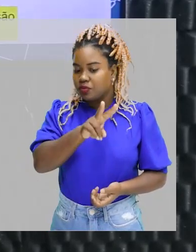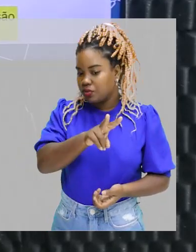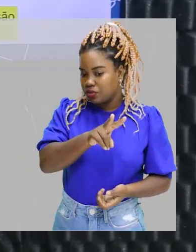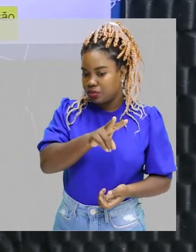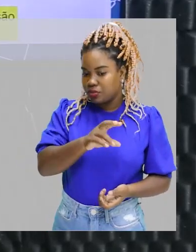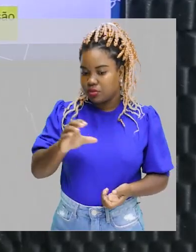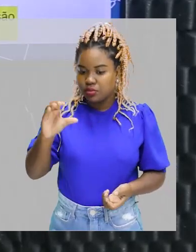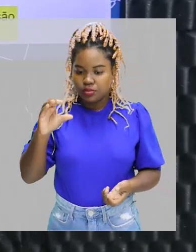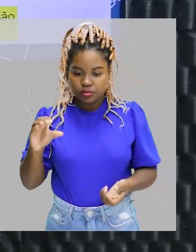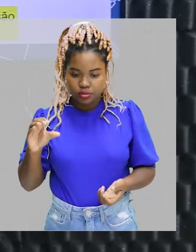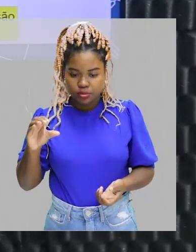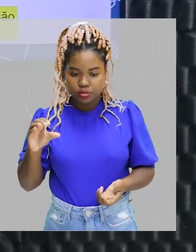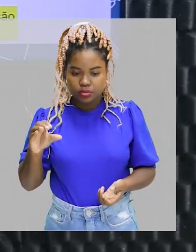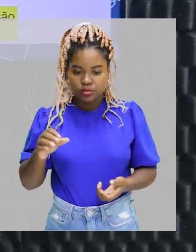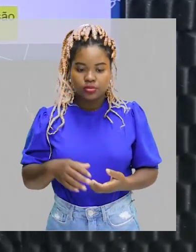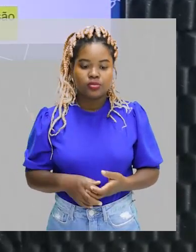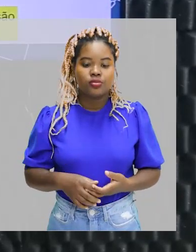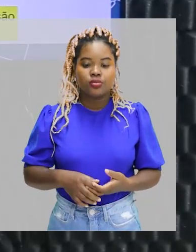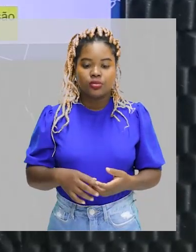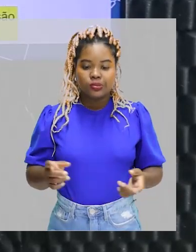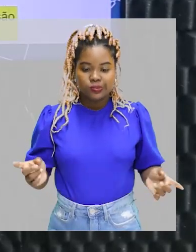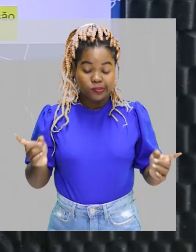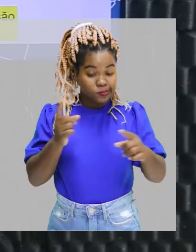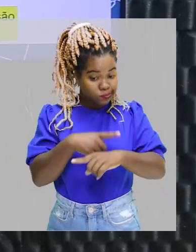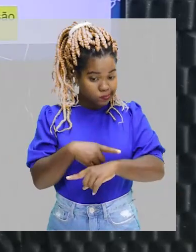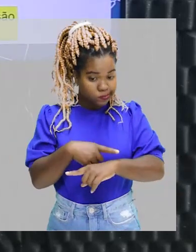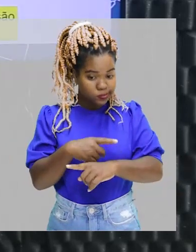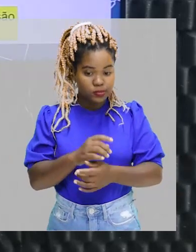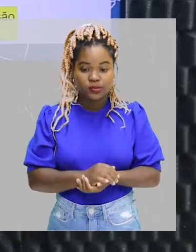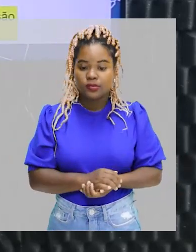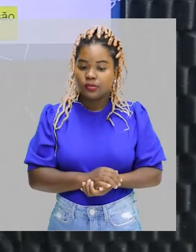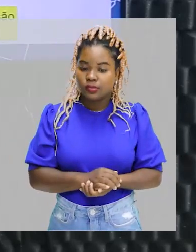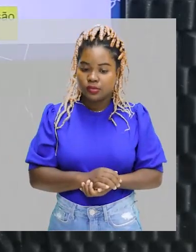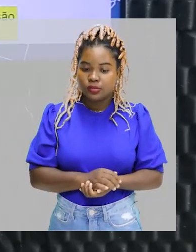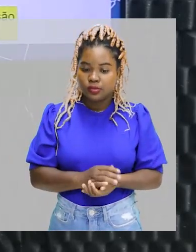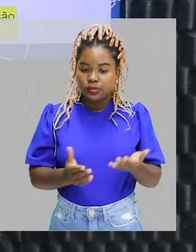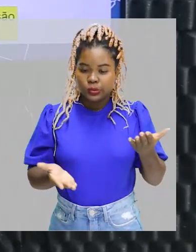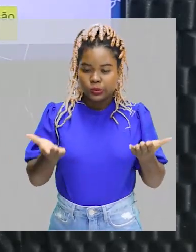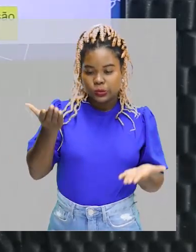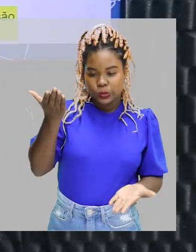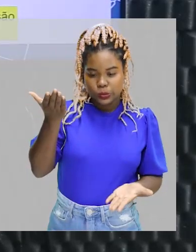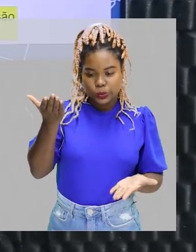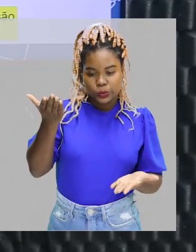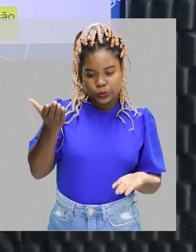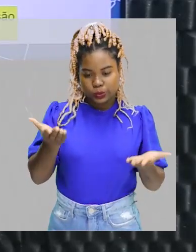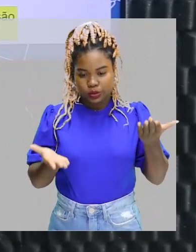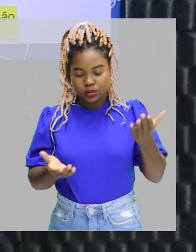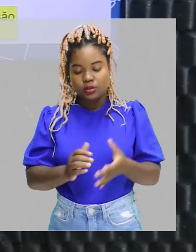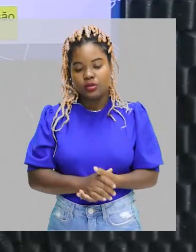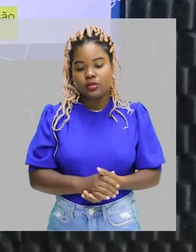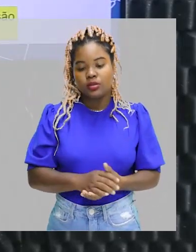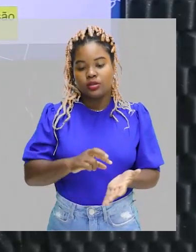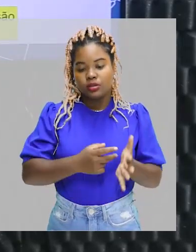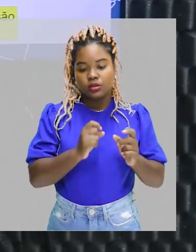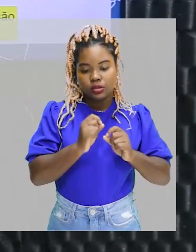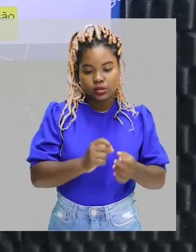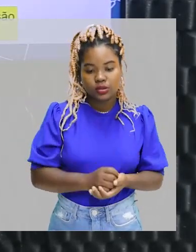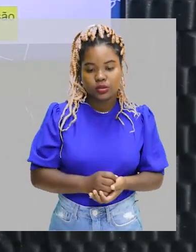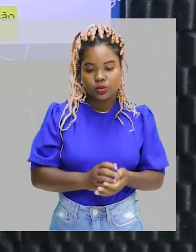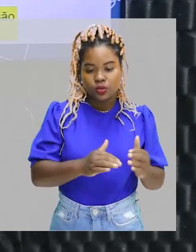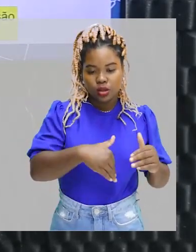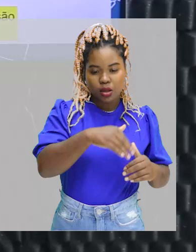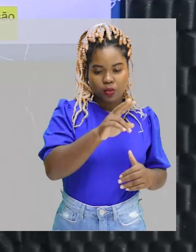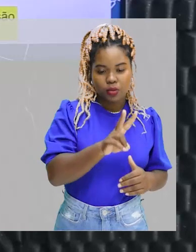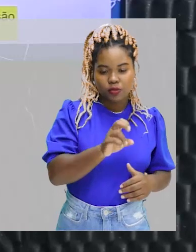solução são inversamente proporcionais. Isso quer dizer que, à medida que a gente aumenta o volume,